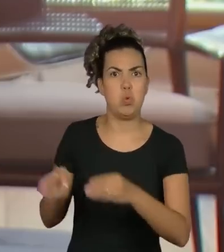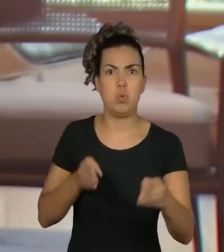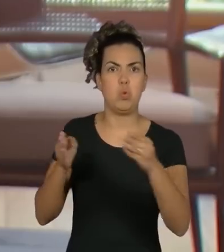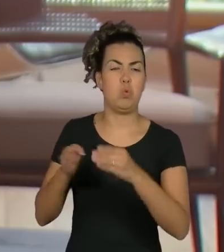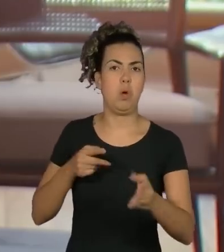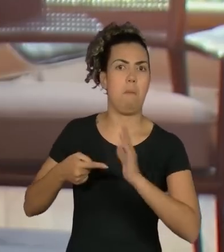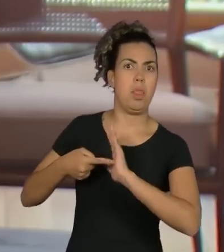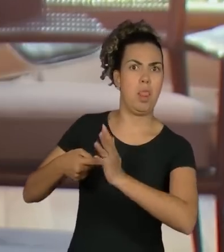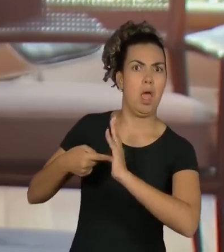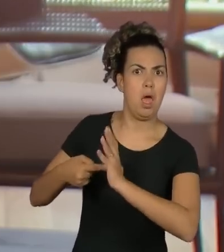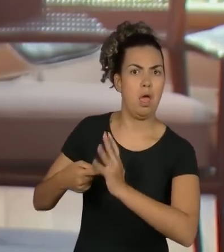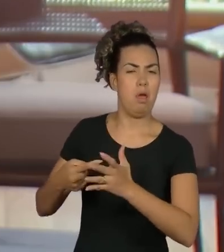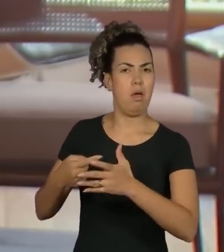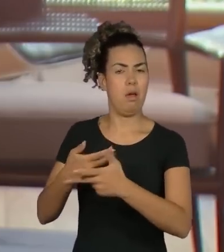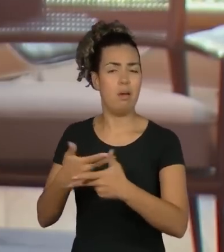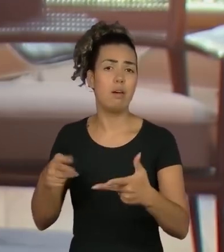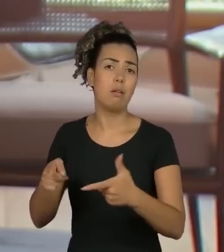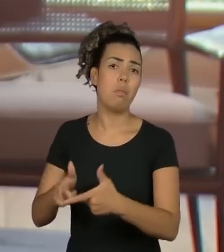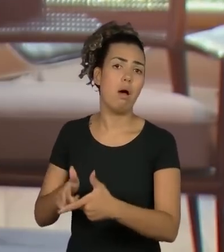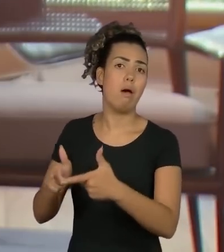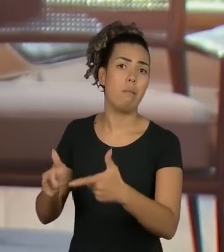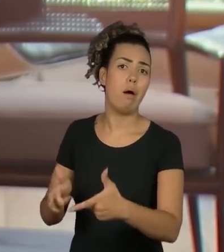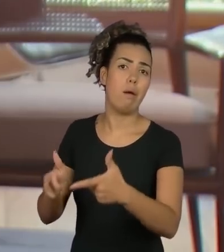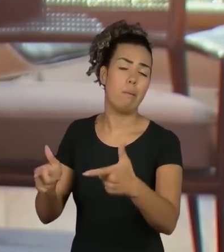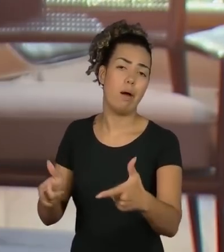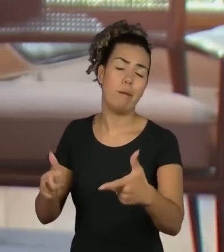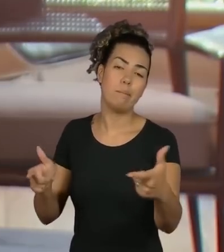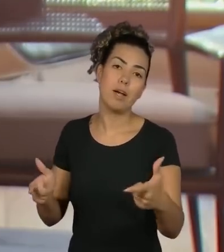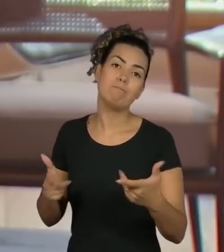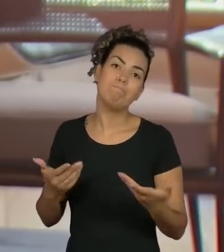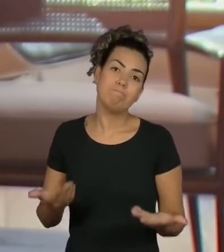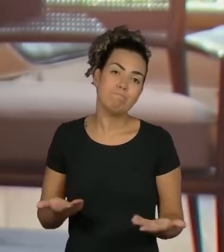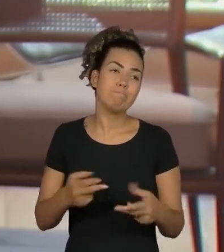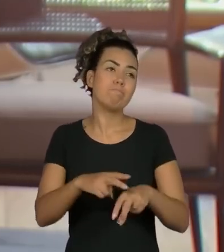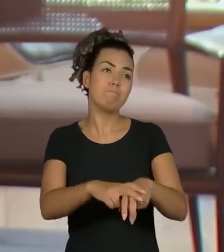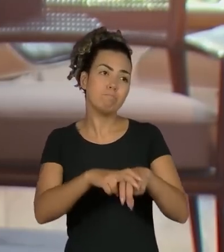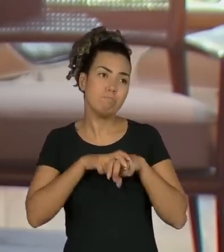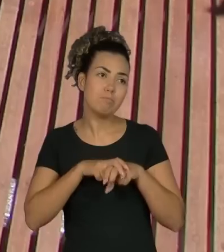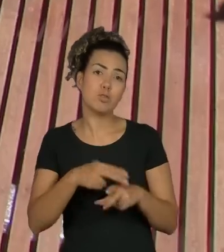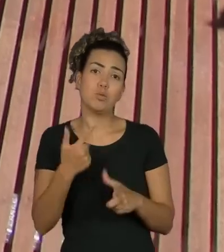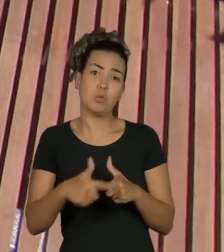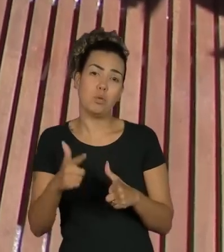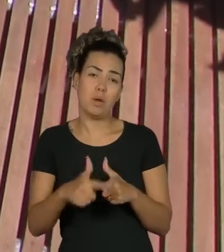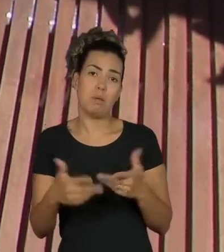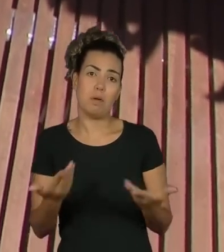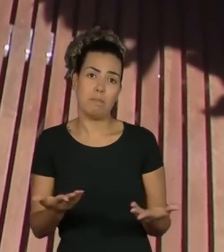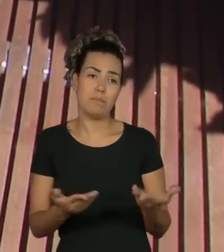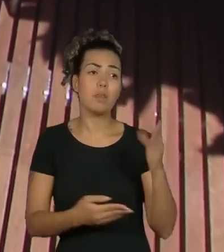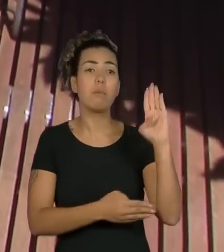industrializadas. E aí entra o nosso problema principal, que é a origem da madeira.